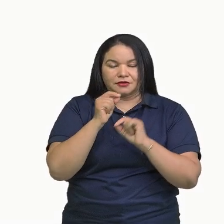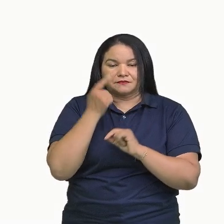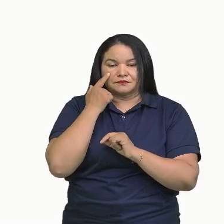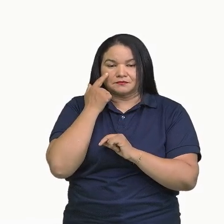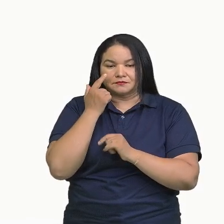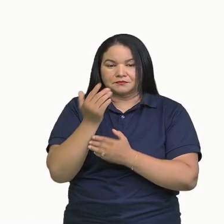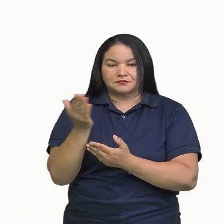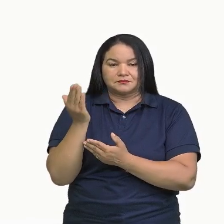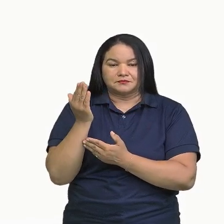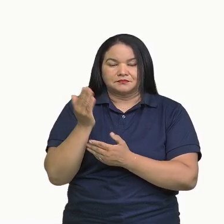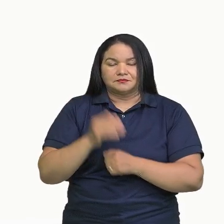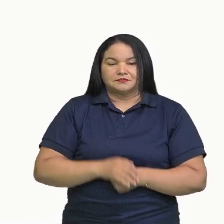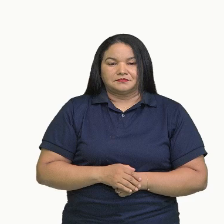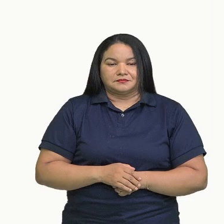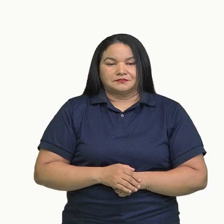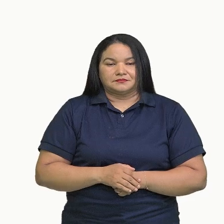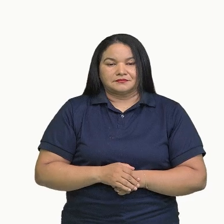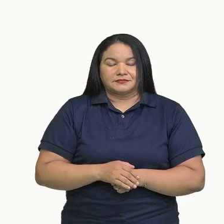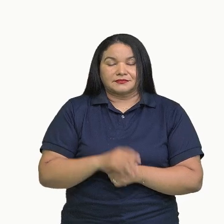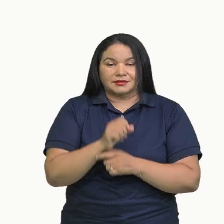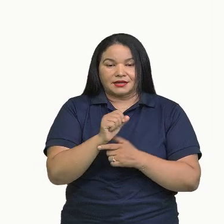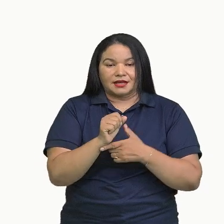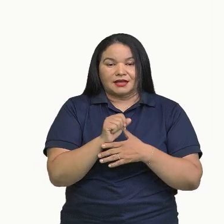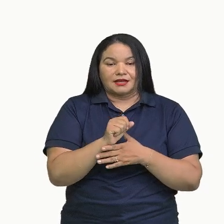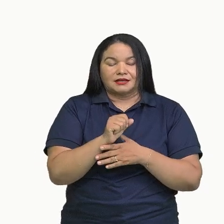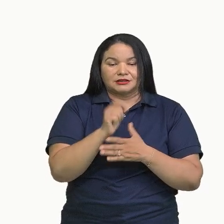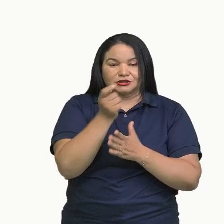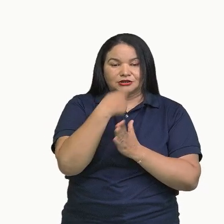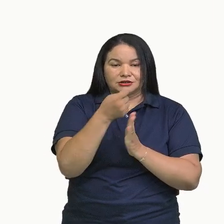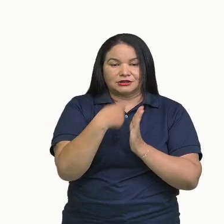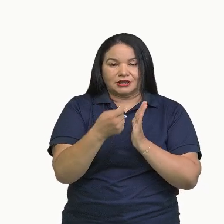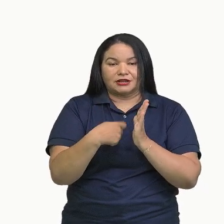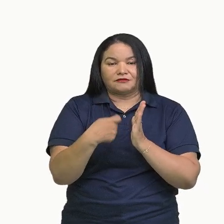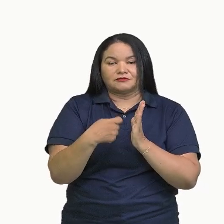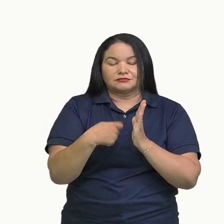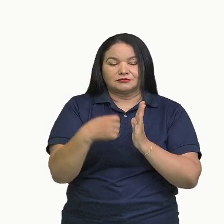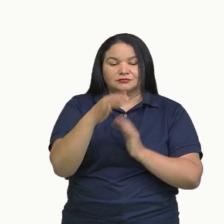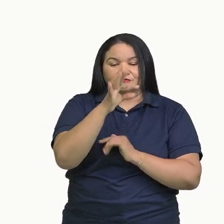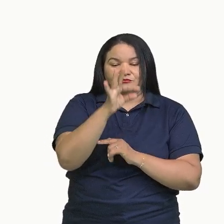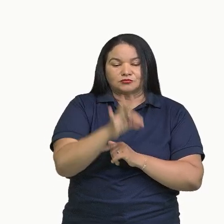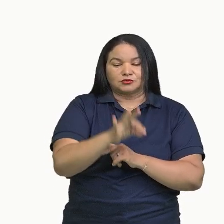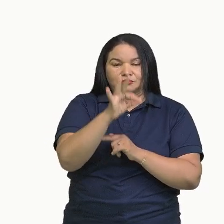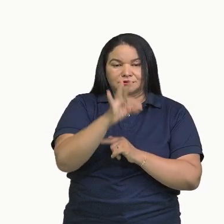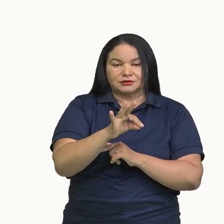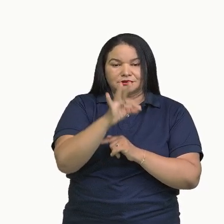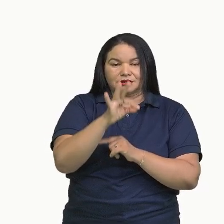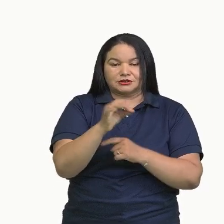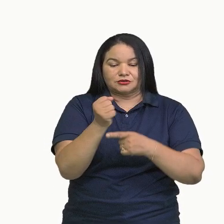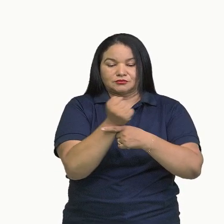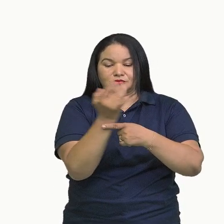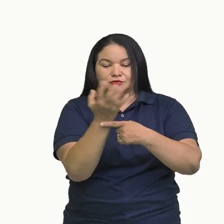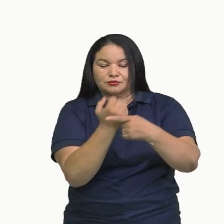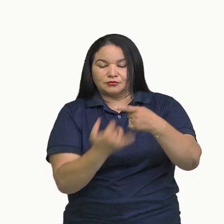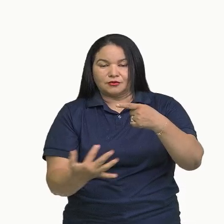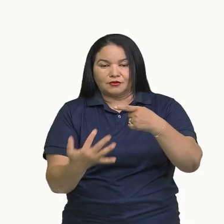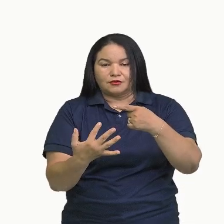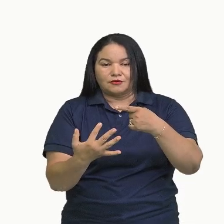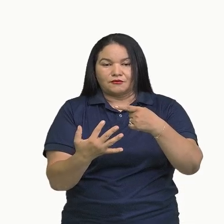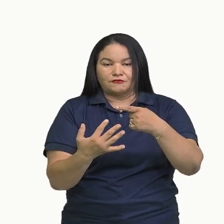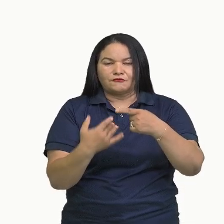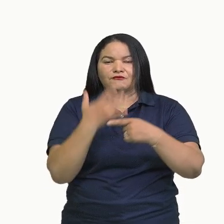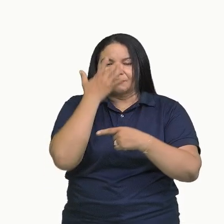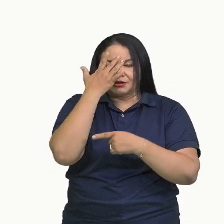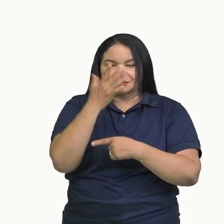aí é quando se escreve porcentagem em fração. É fácil, gente? É